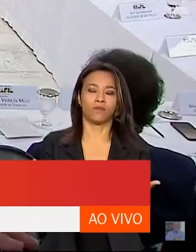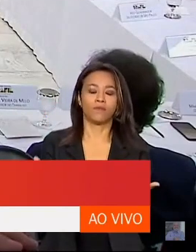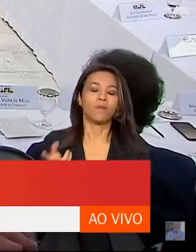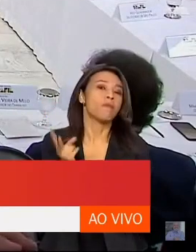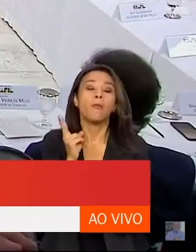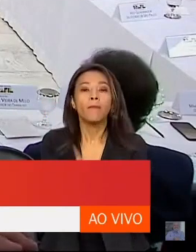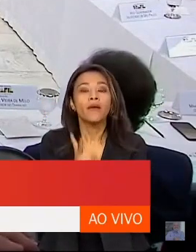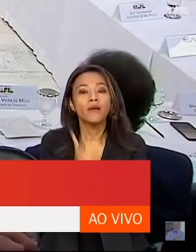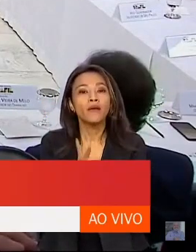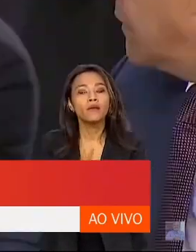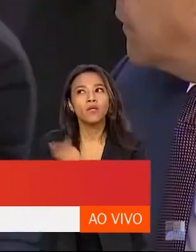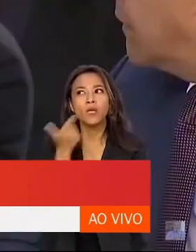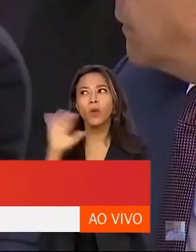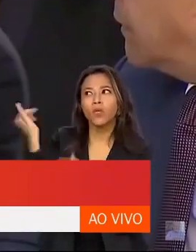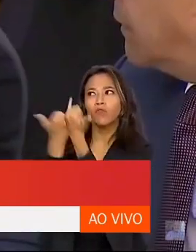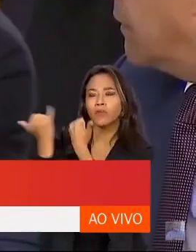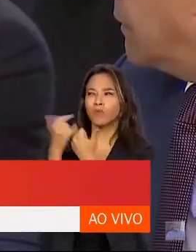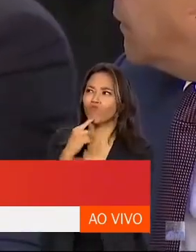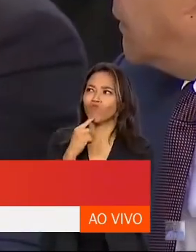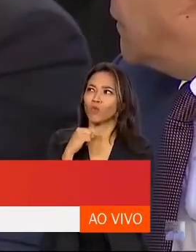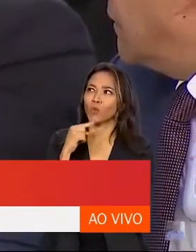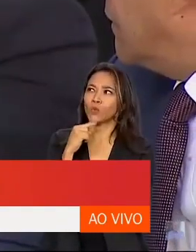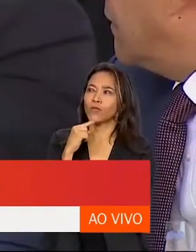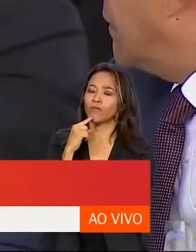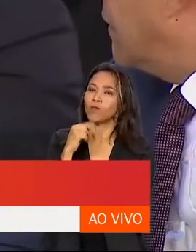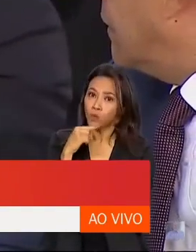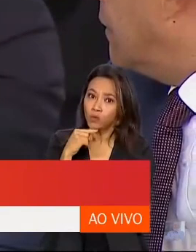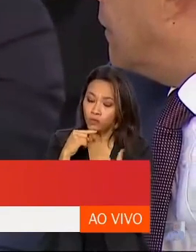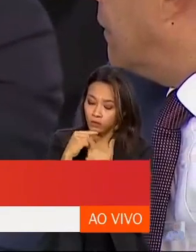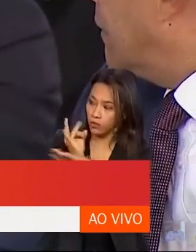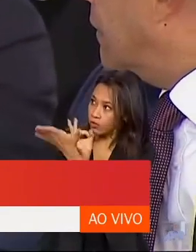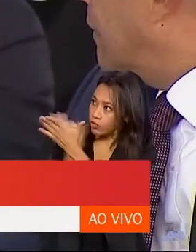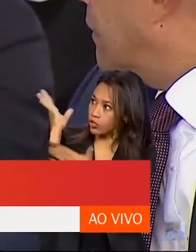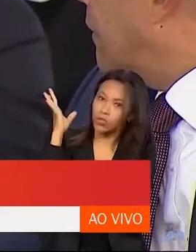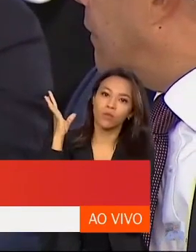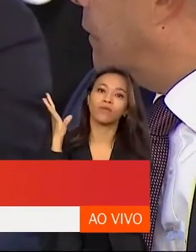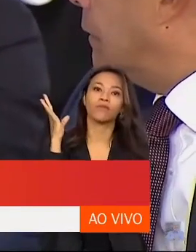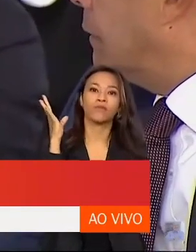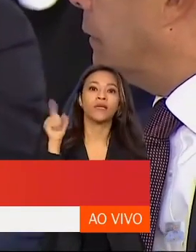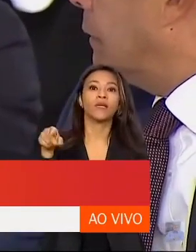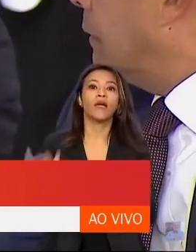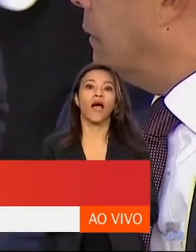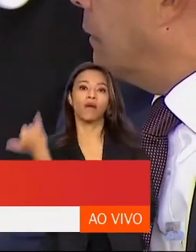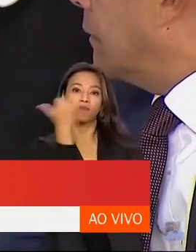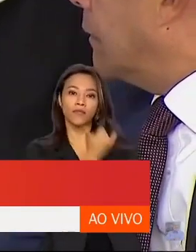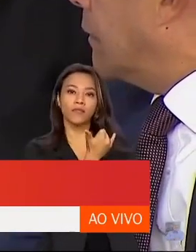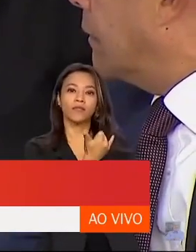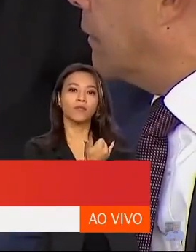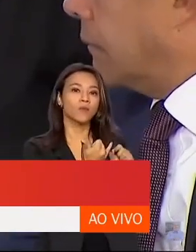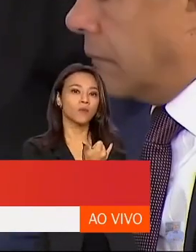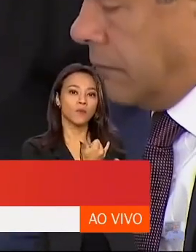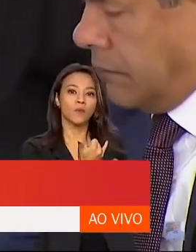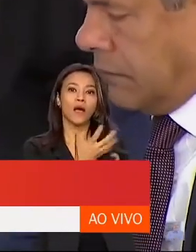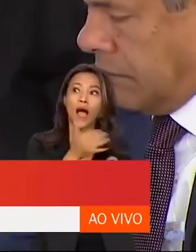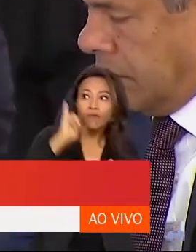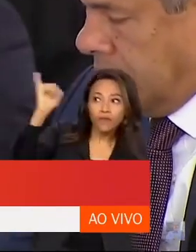Mesmo que uma outra notícia ela fique na dúvida, ela retira, imediatamente notifica quem colocou